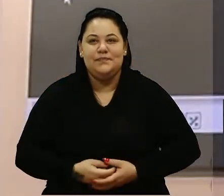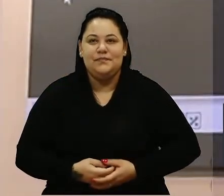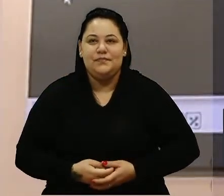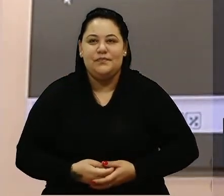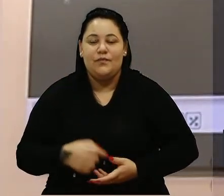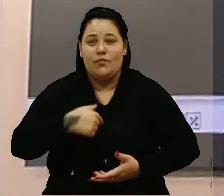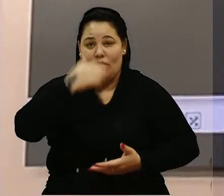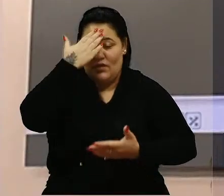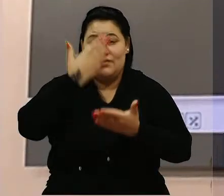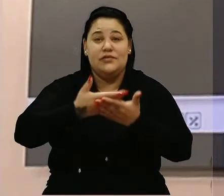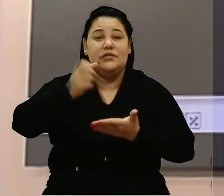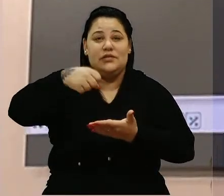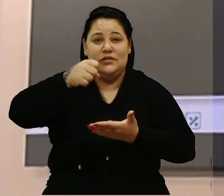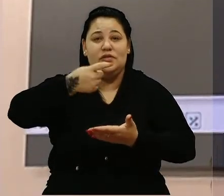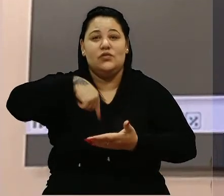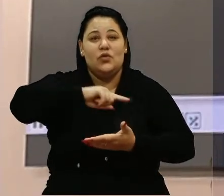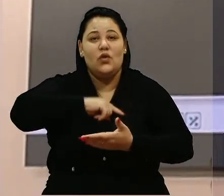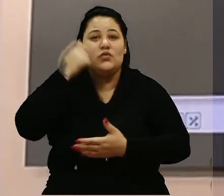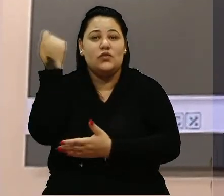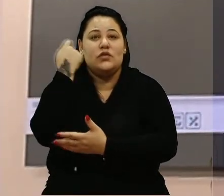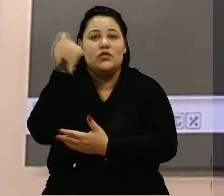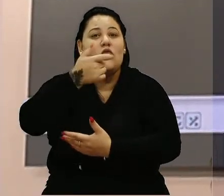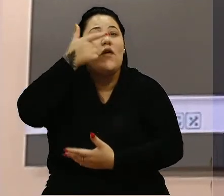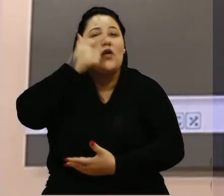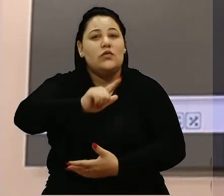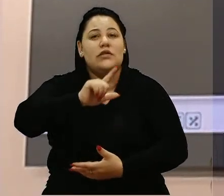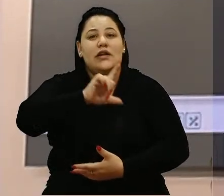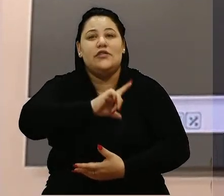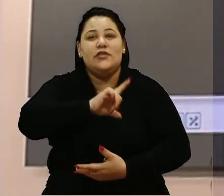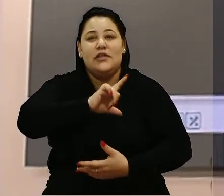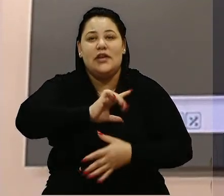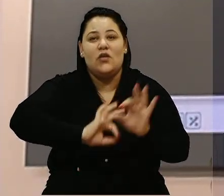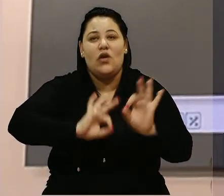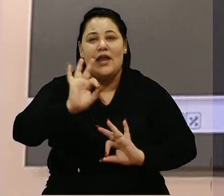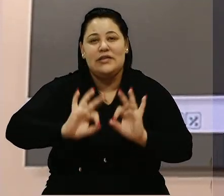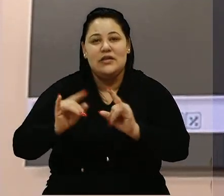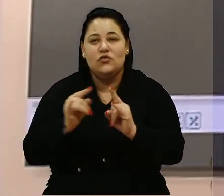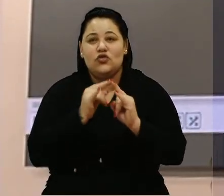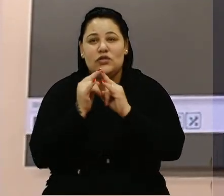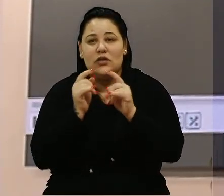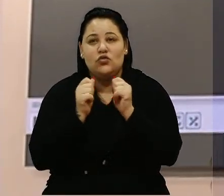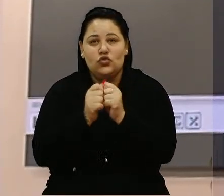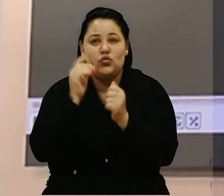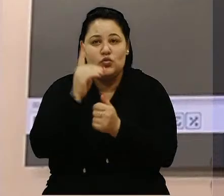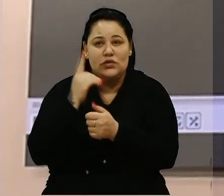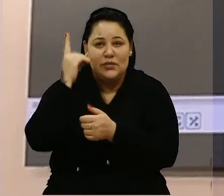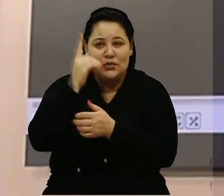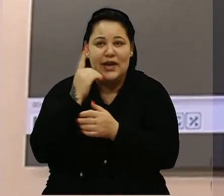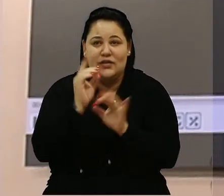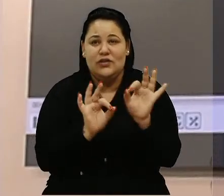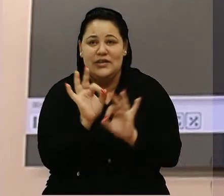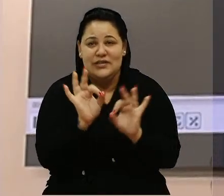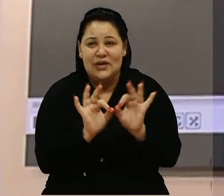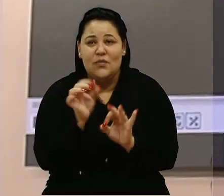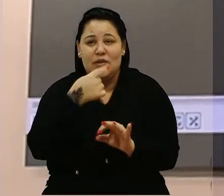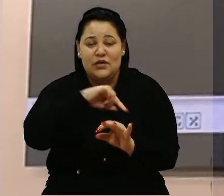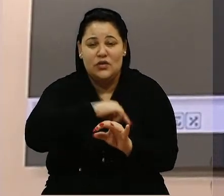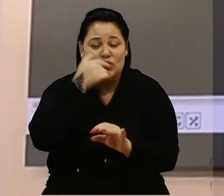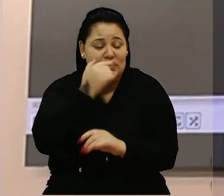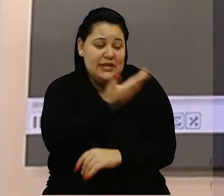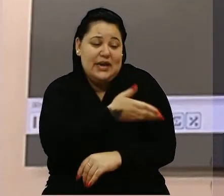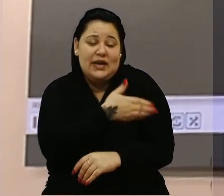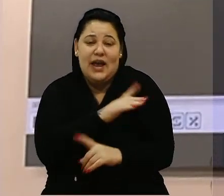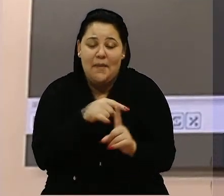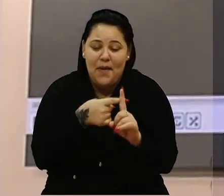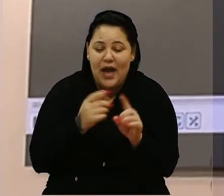Grande do Sul vai vencer. A gente tem formatos de organização junto com os deputados, planejamento para a gente treinar mais equipes